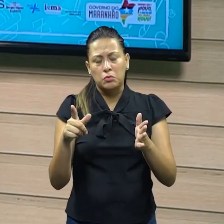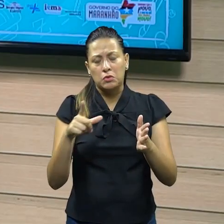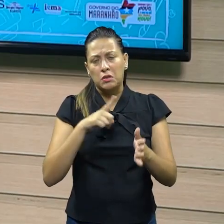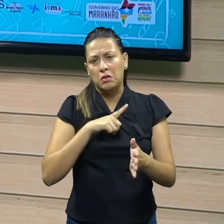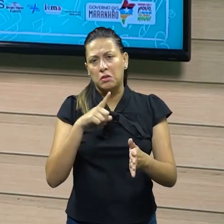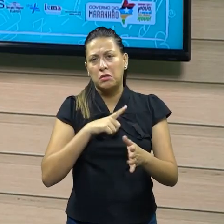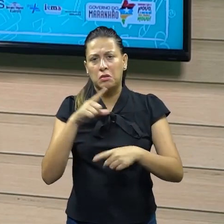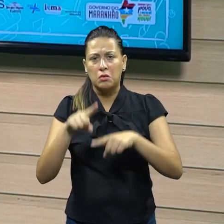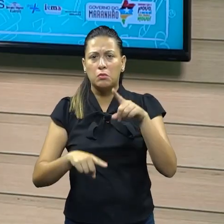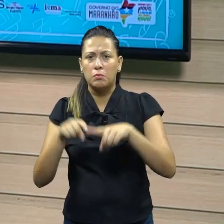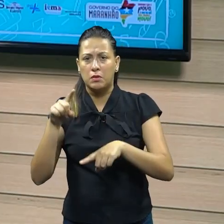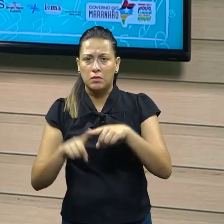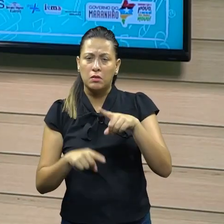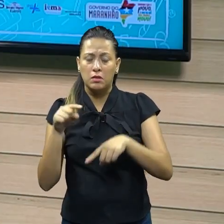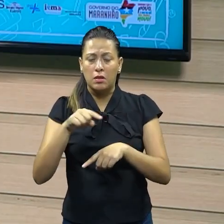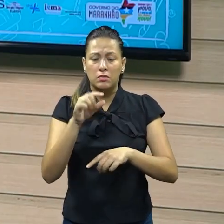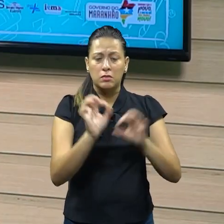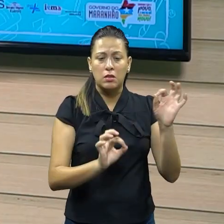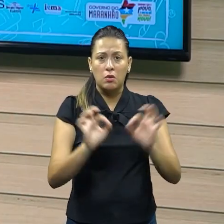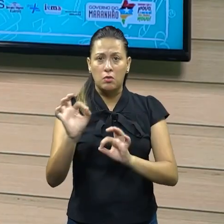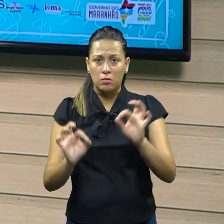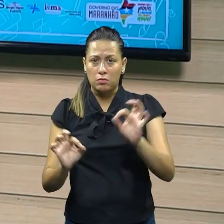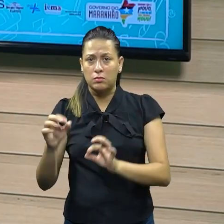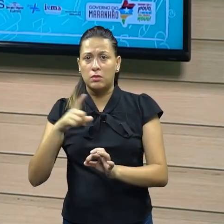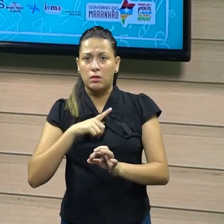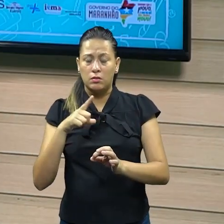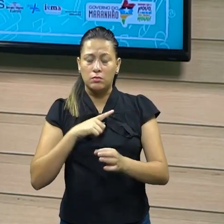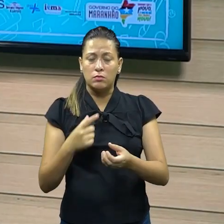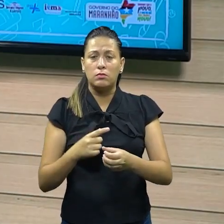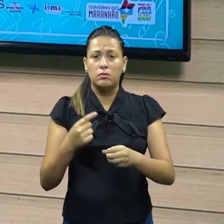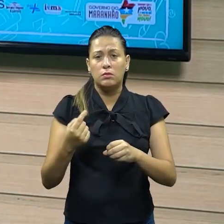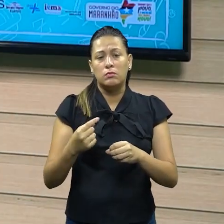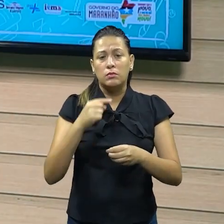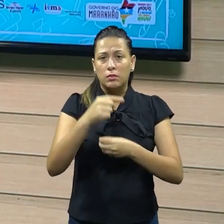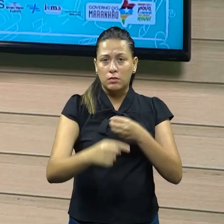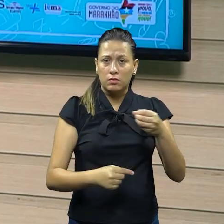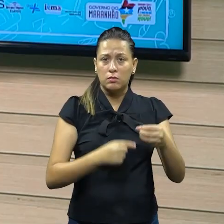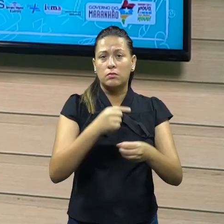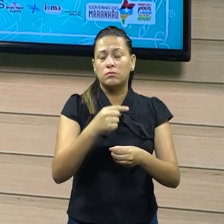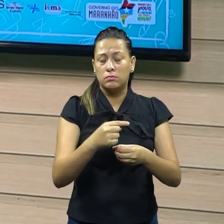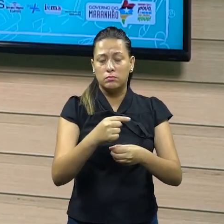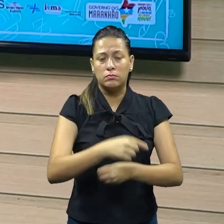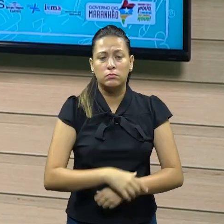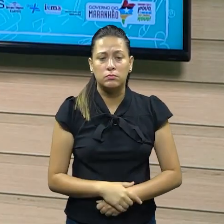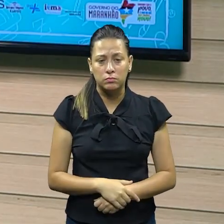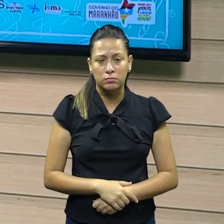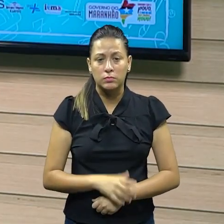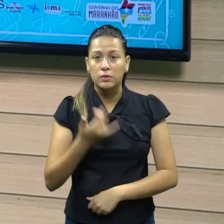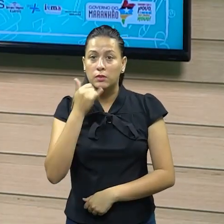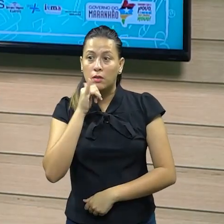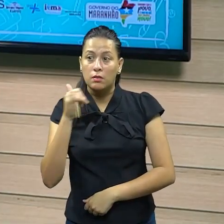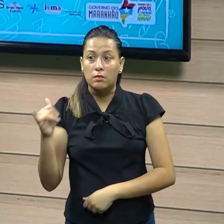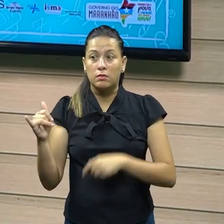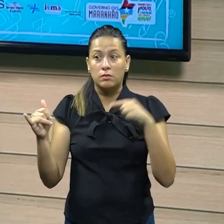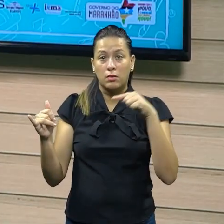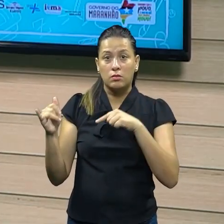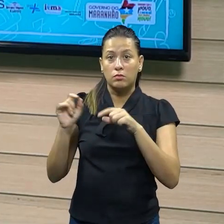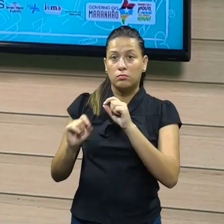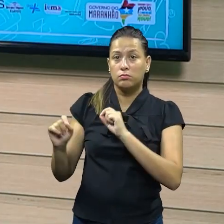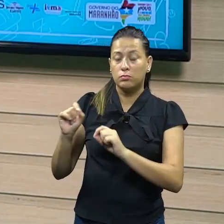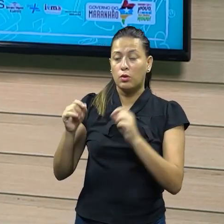formados por átomos, elétrons. E a eletricidade é justamente aquilo que vai ser o nosso